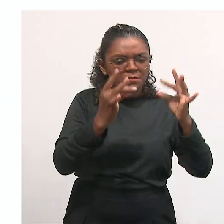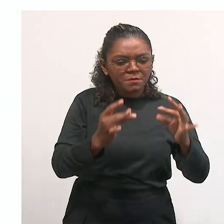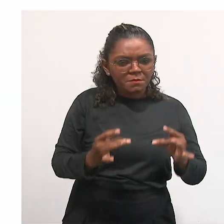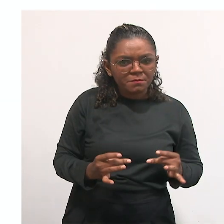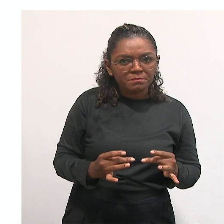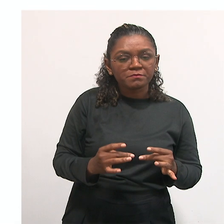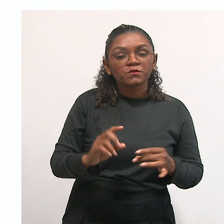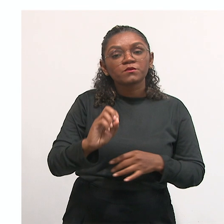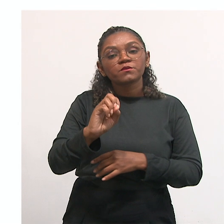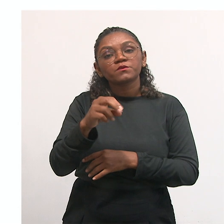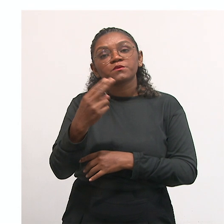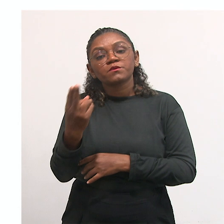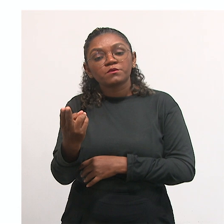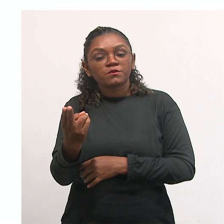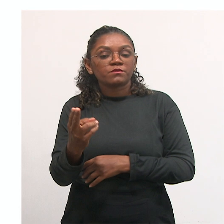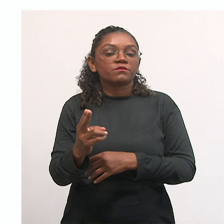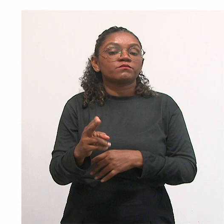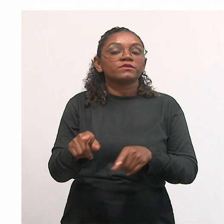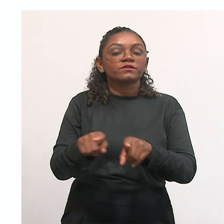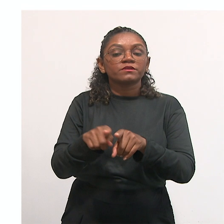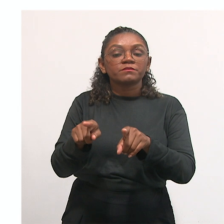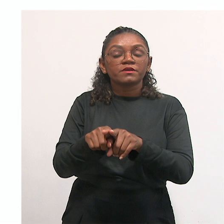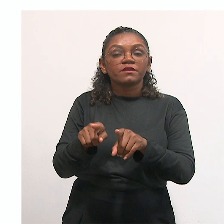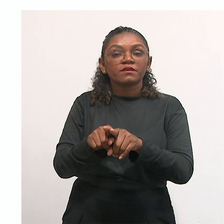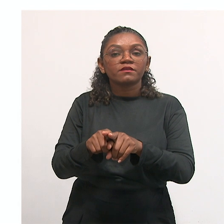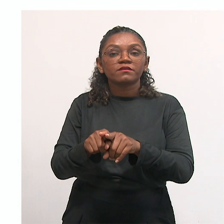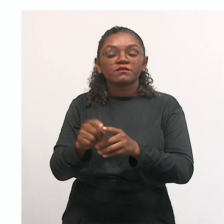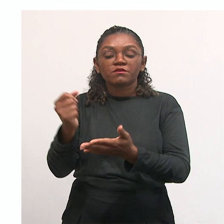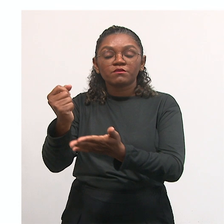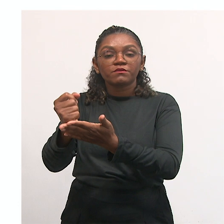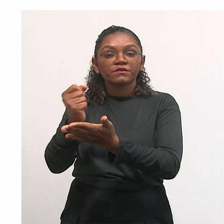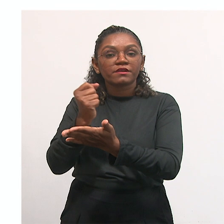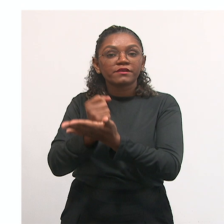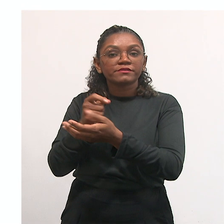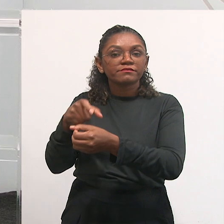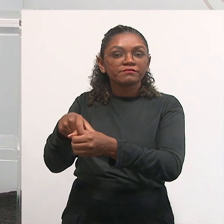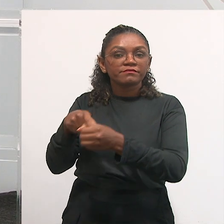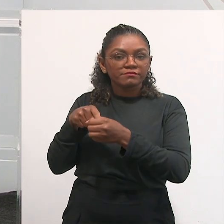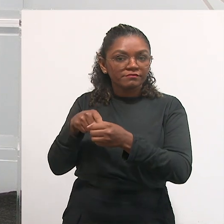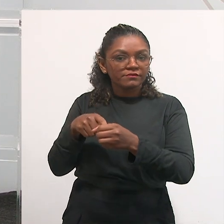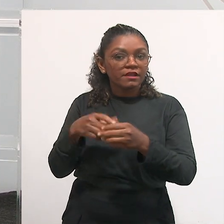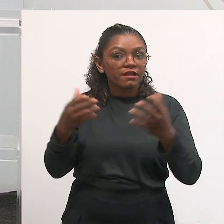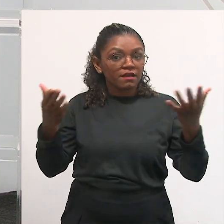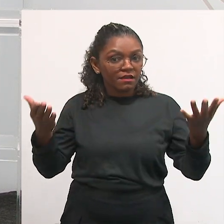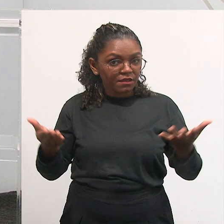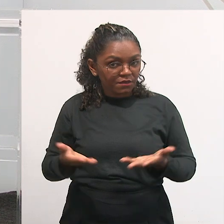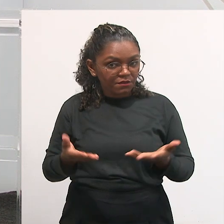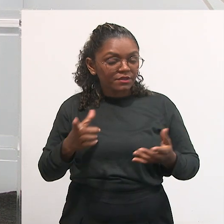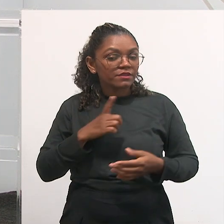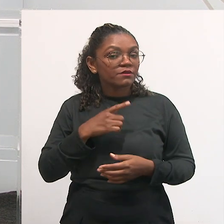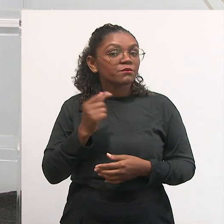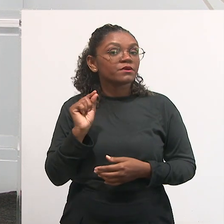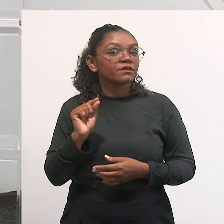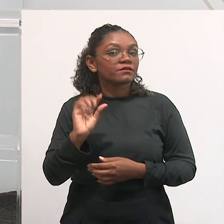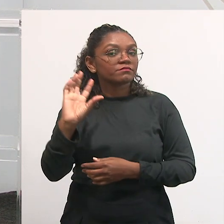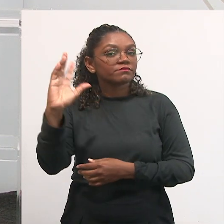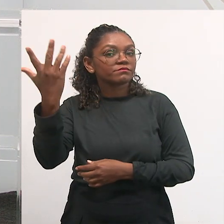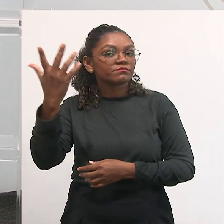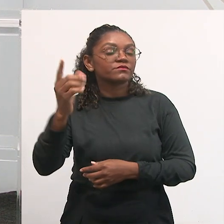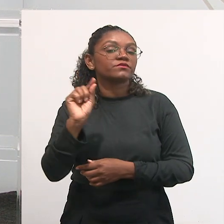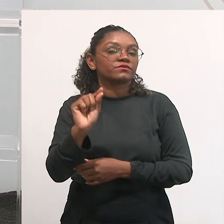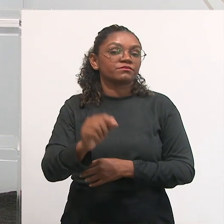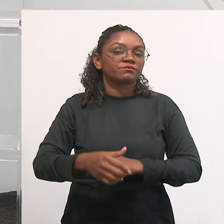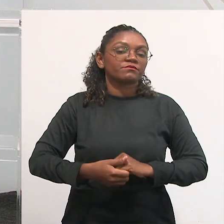custos internos quanto nas subcontratações, né? E aqui, gente, reside uma outra situação, né? O que você